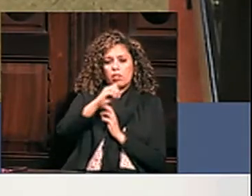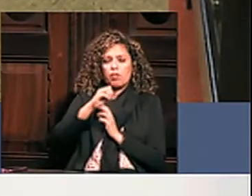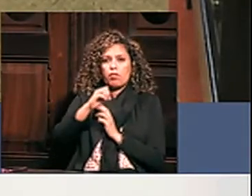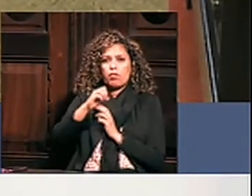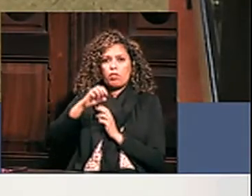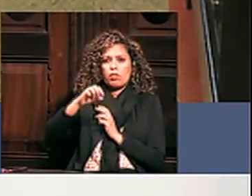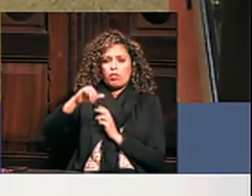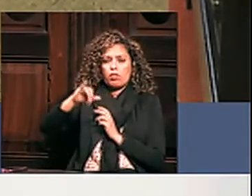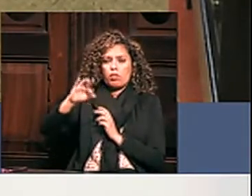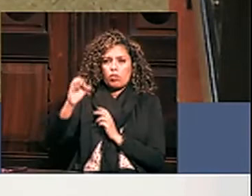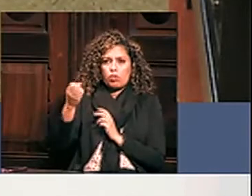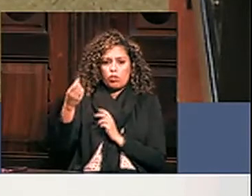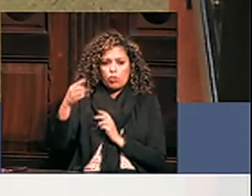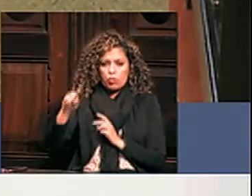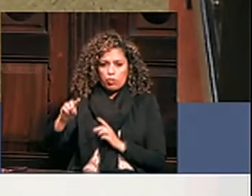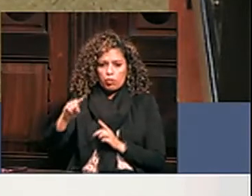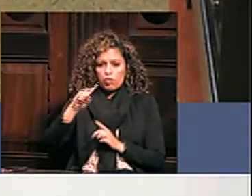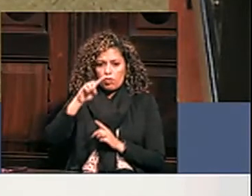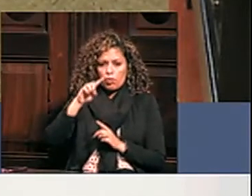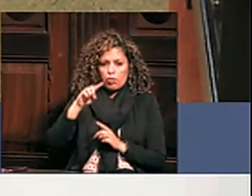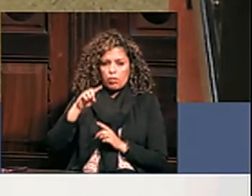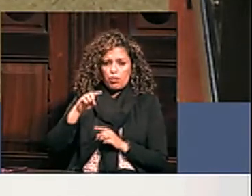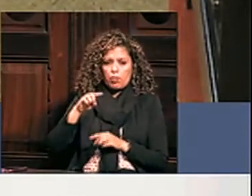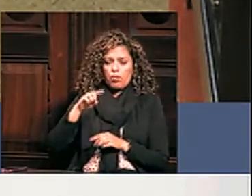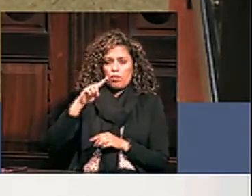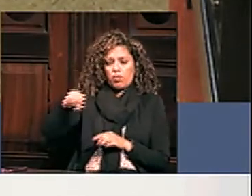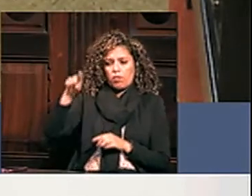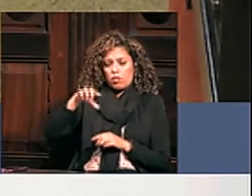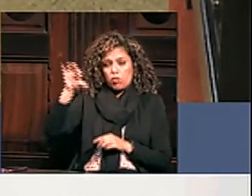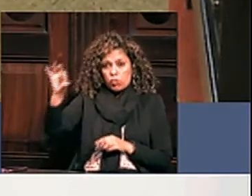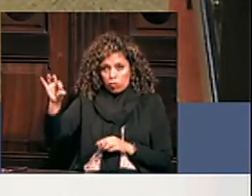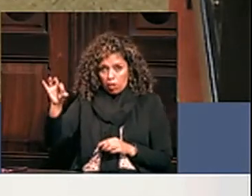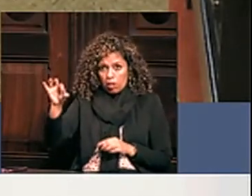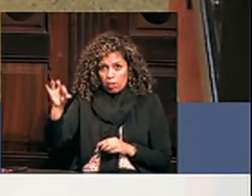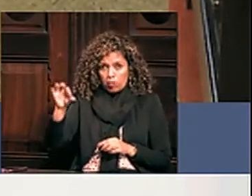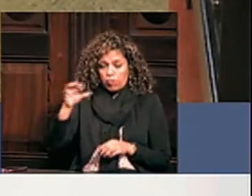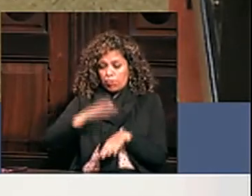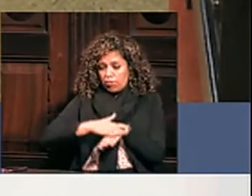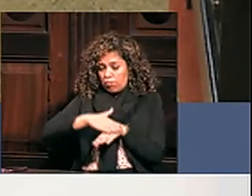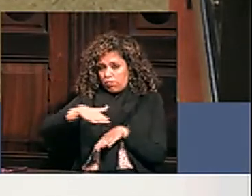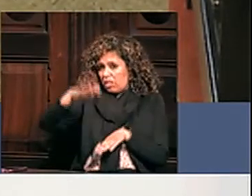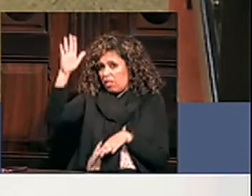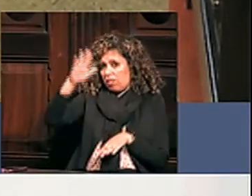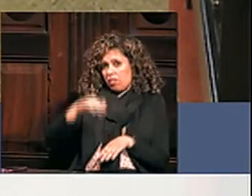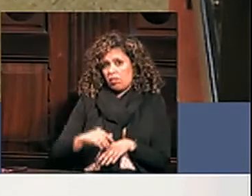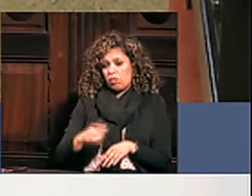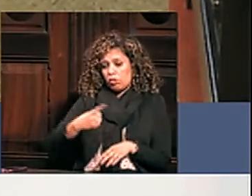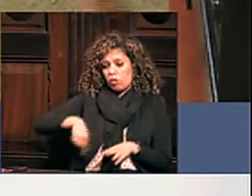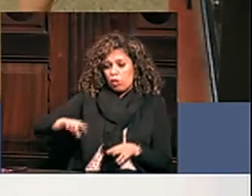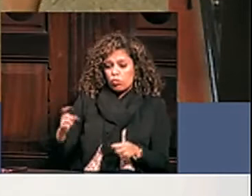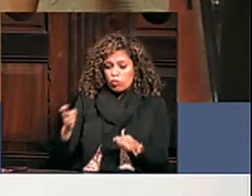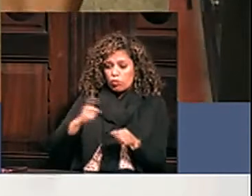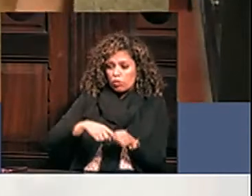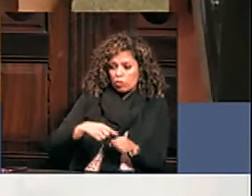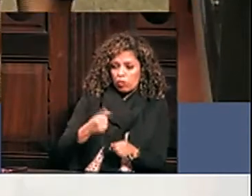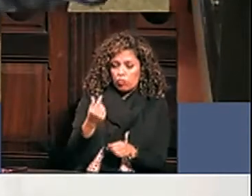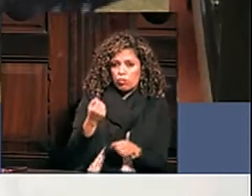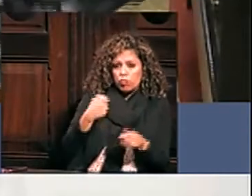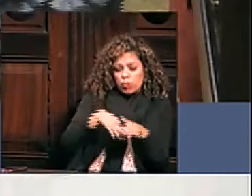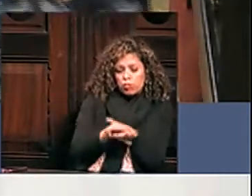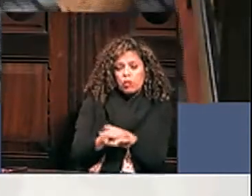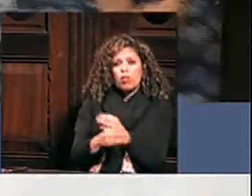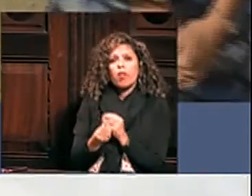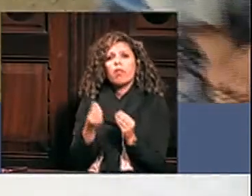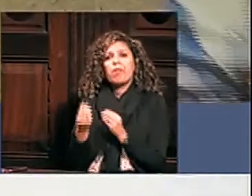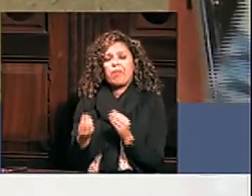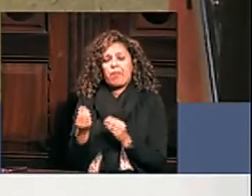e tal. De onde vamos buscar a compensação? Porque é obrigado pela LRF, Lei de Responsabilidade Fiscal,